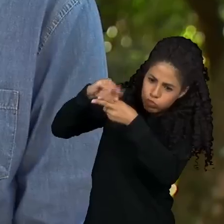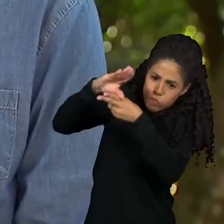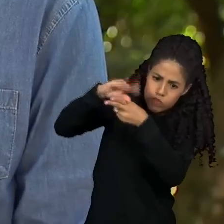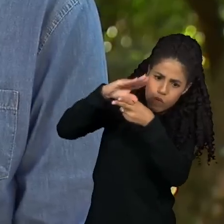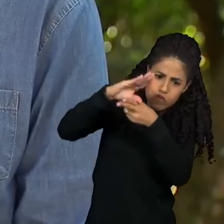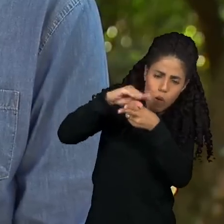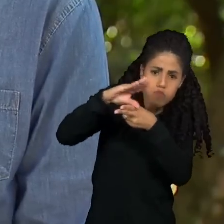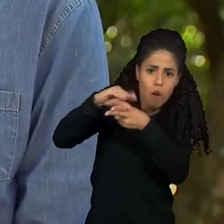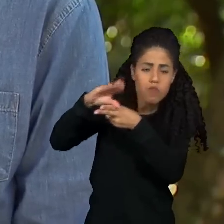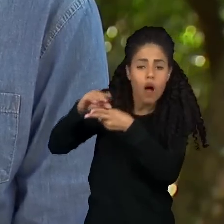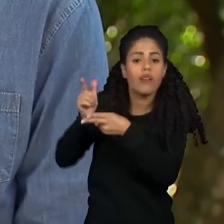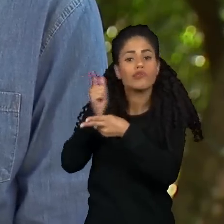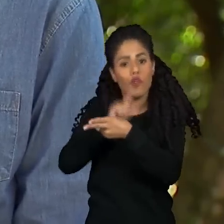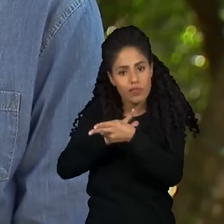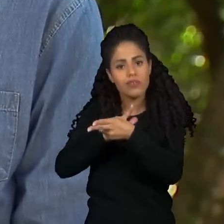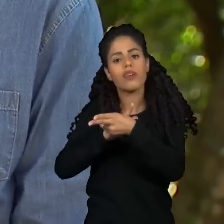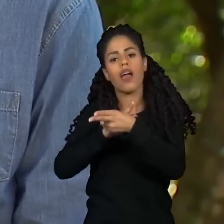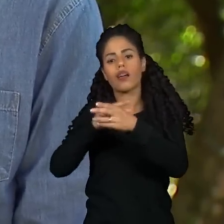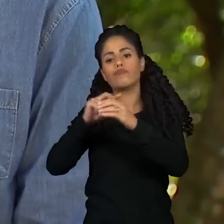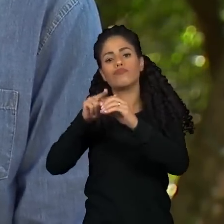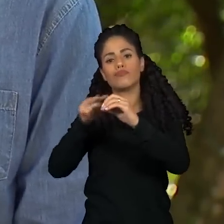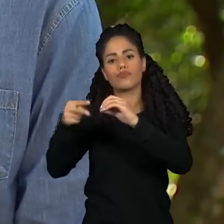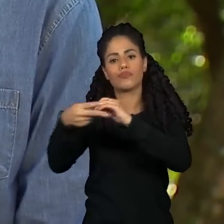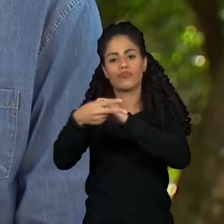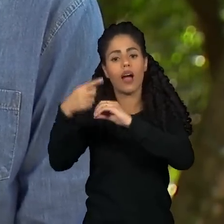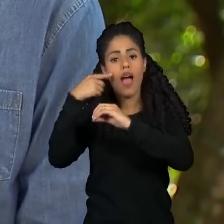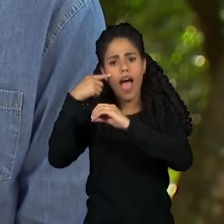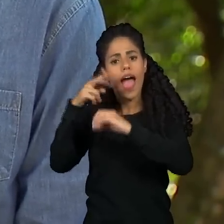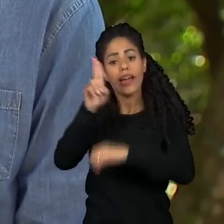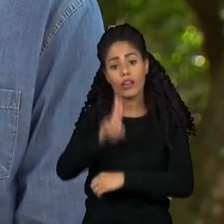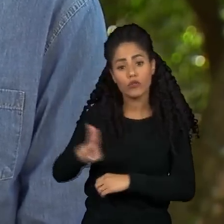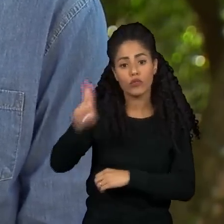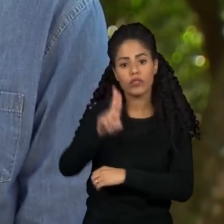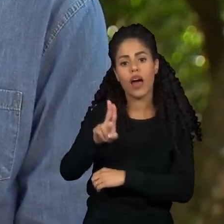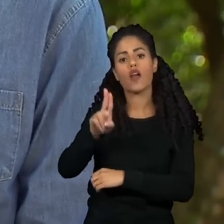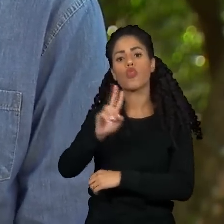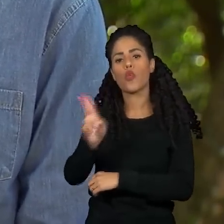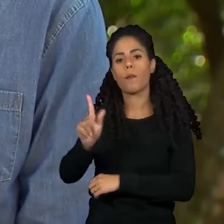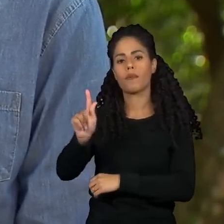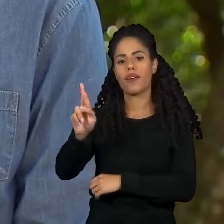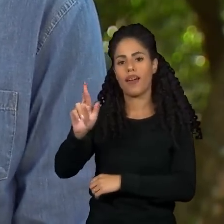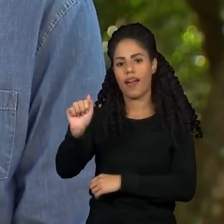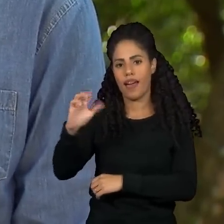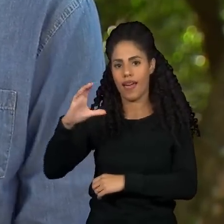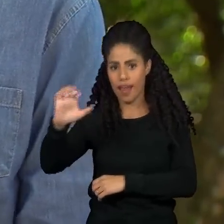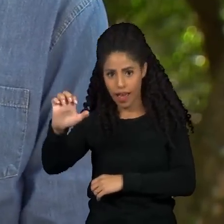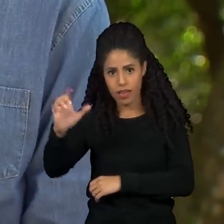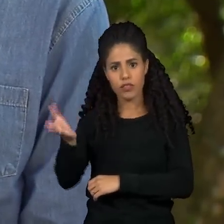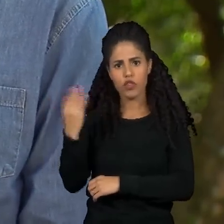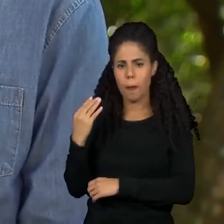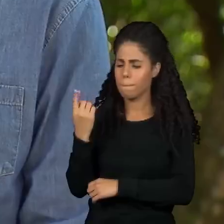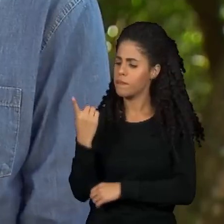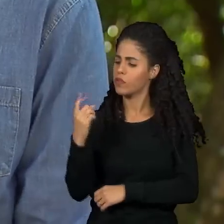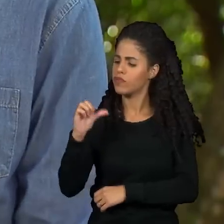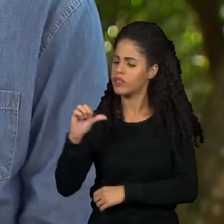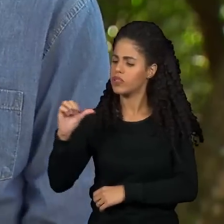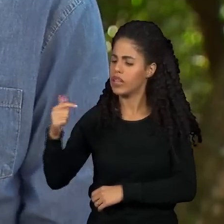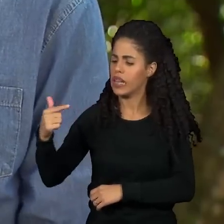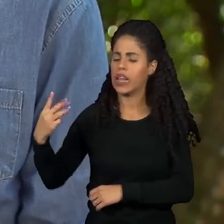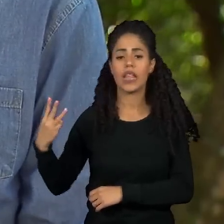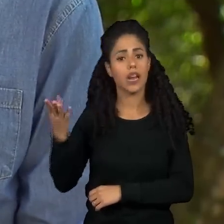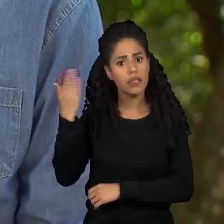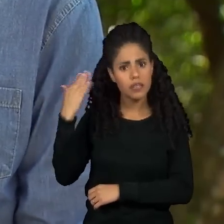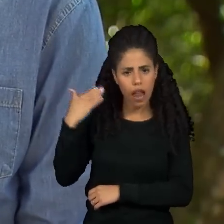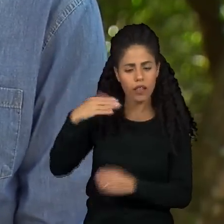É um satélite da NASA chamado GRACE e eles usaram o período desde 1993, porque é quando começou a operar o satélite,